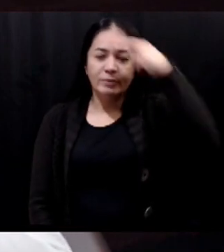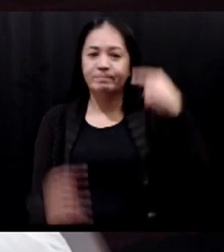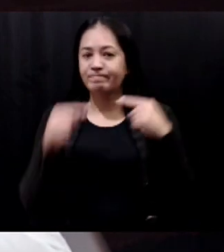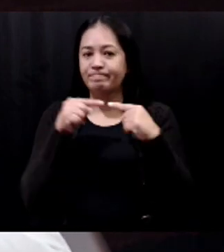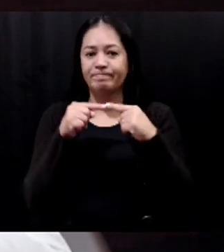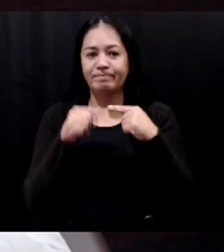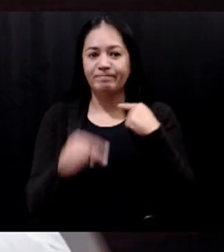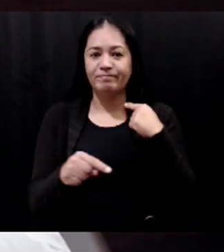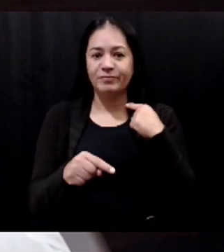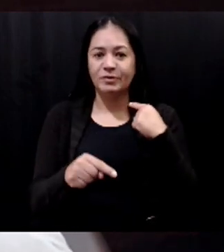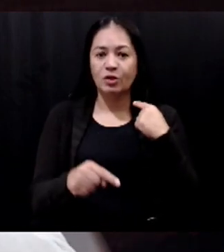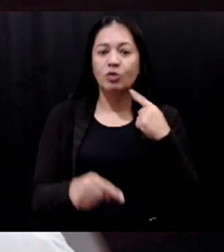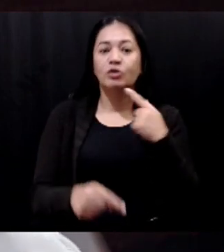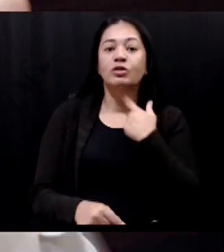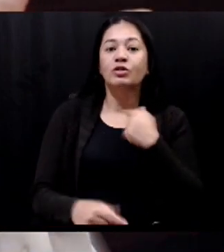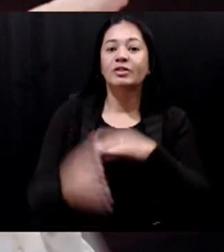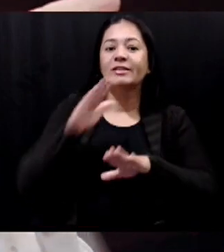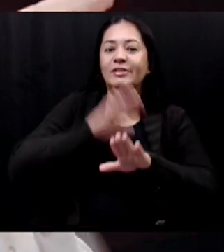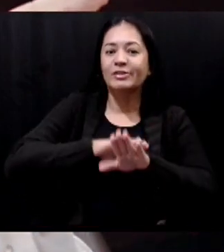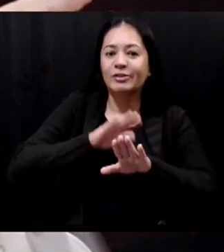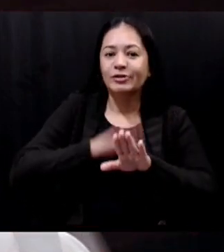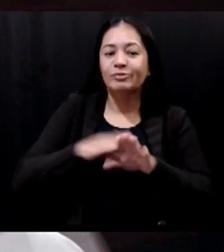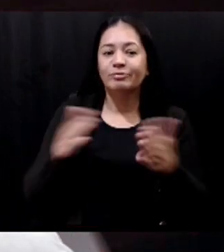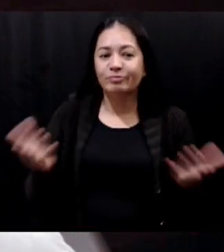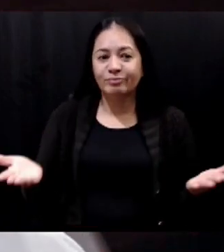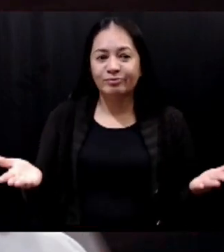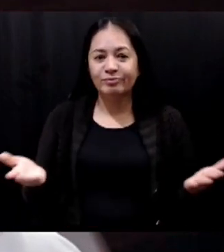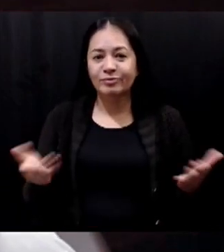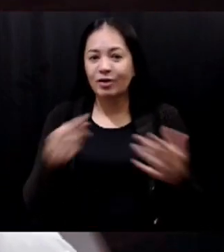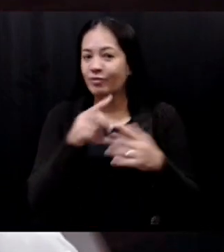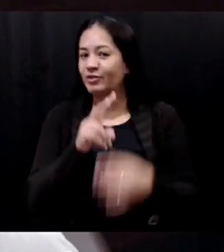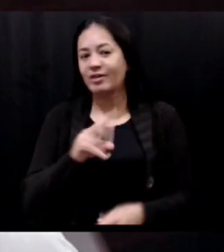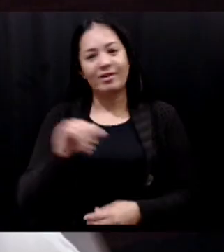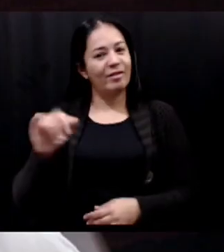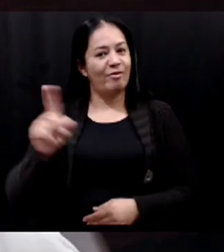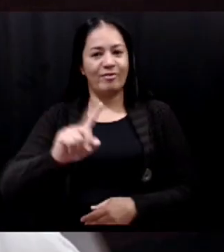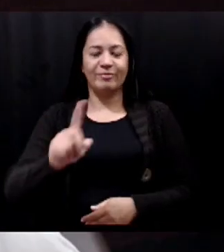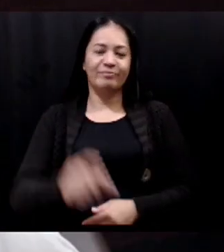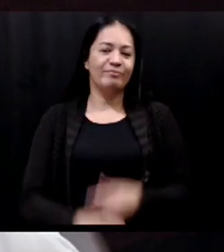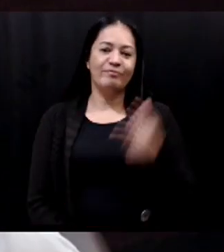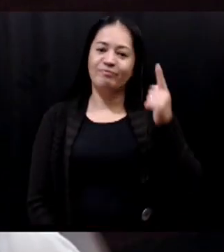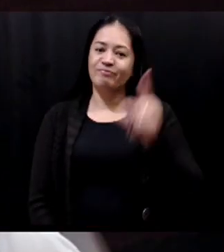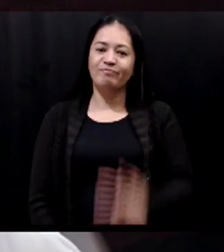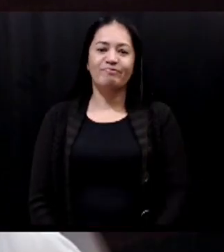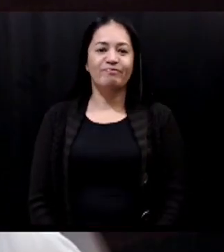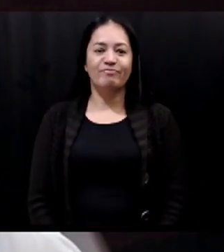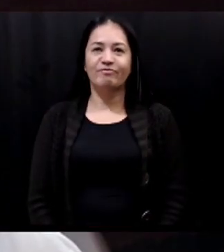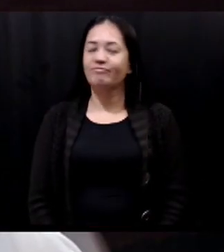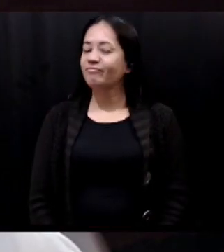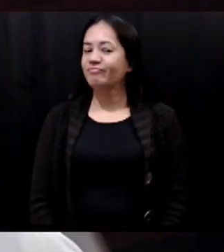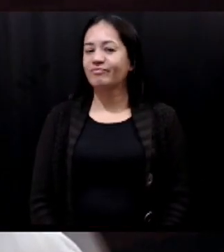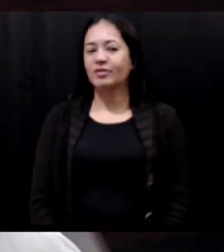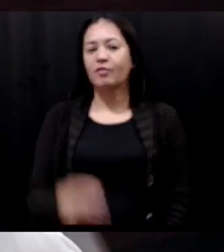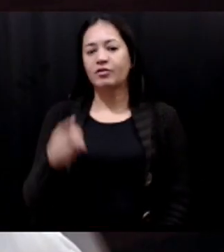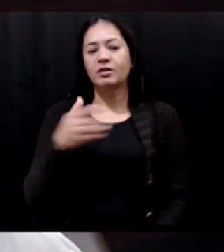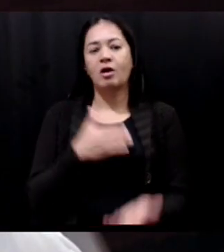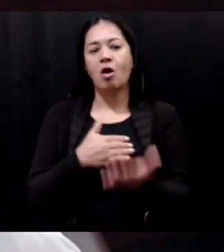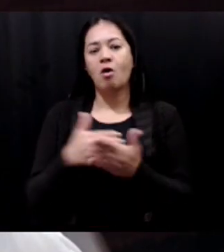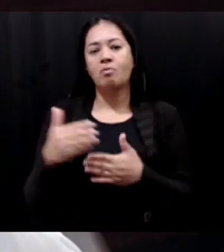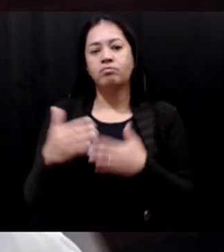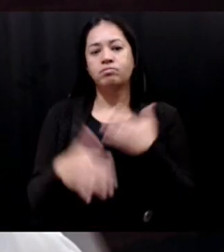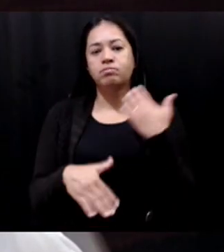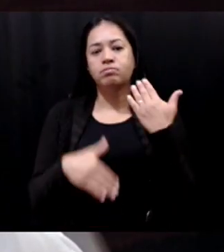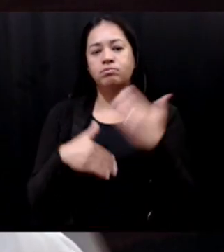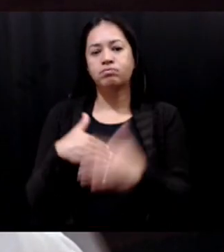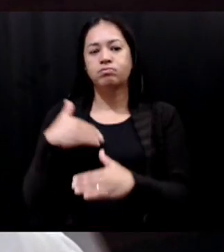desejos inconscientes, você não vai. Isso você pode começar e, de repente, aquela